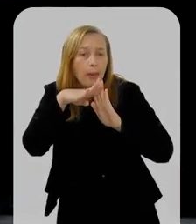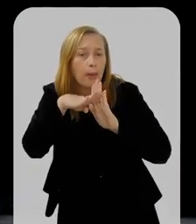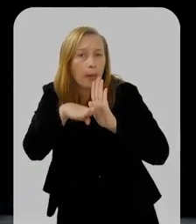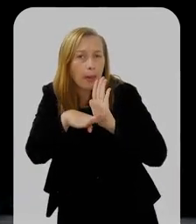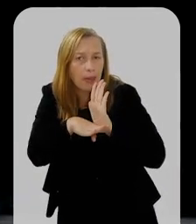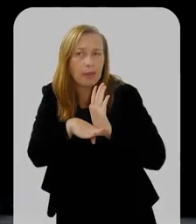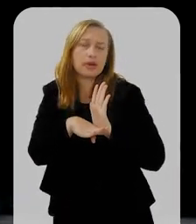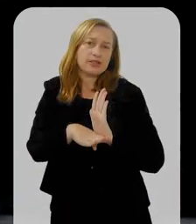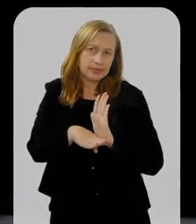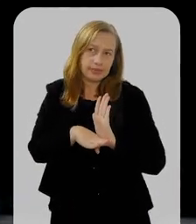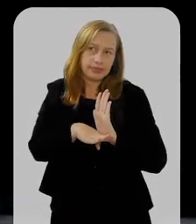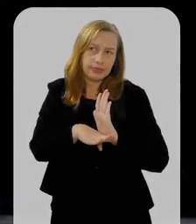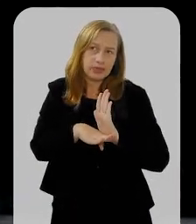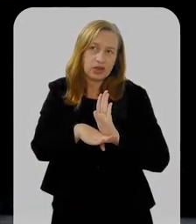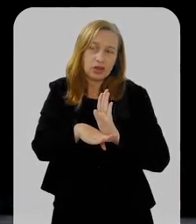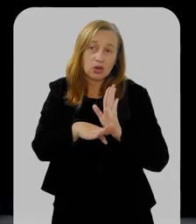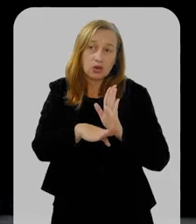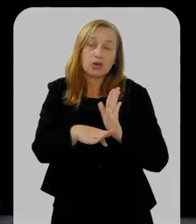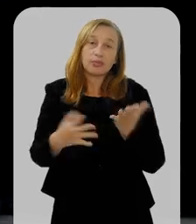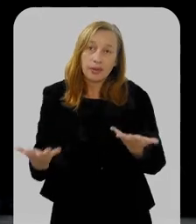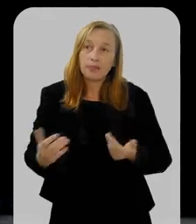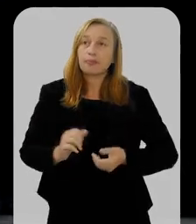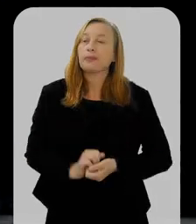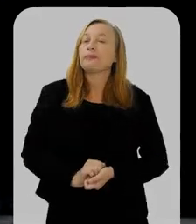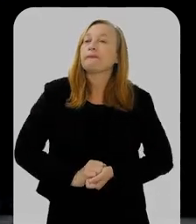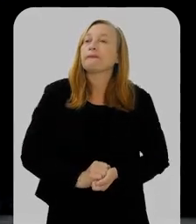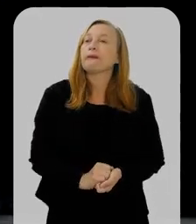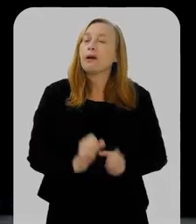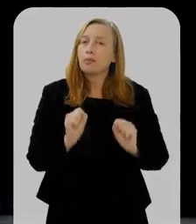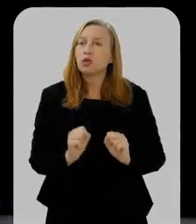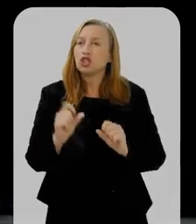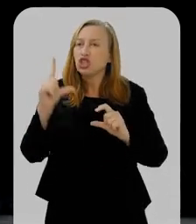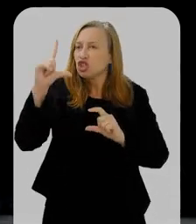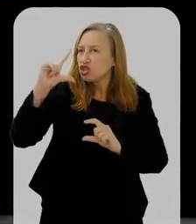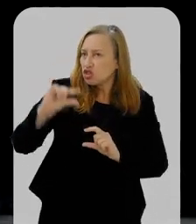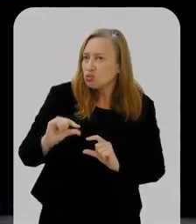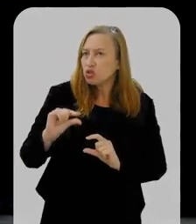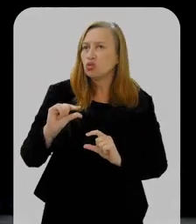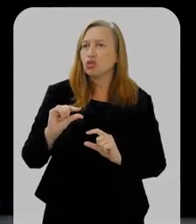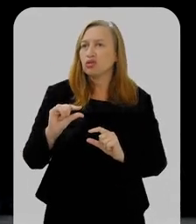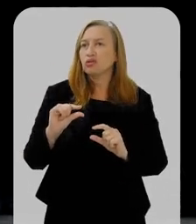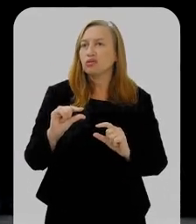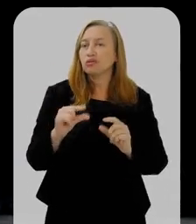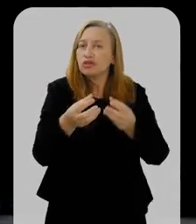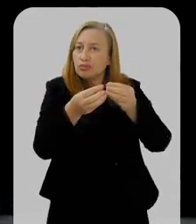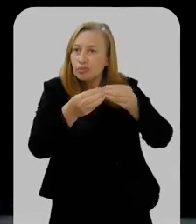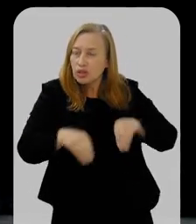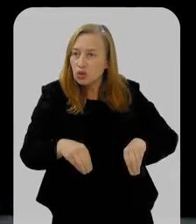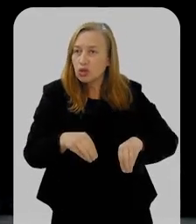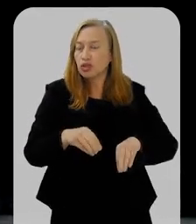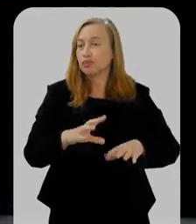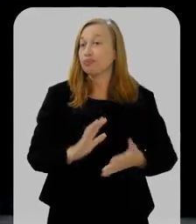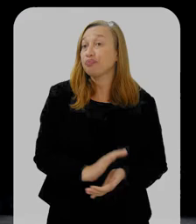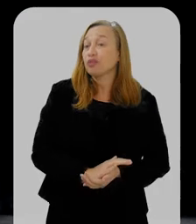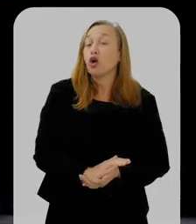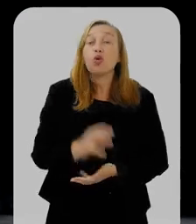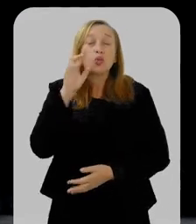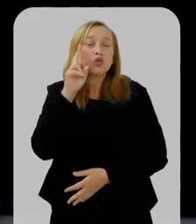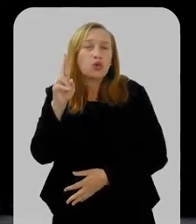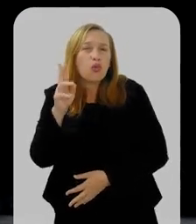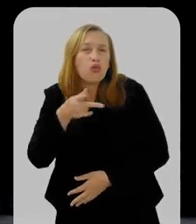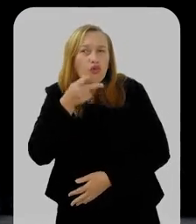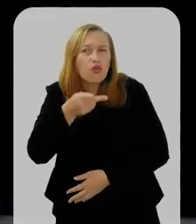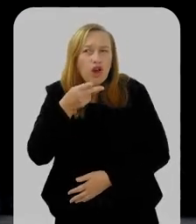né, de enfrentamento que poderiam ter diminuído, de certa forma, essas tragédias. O senhor